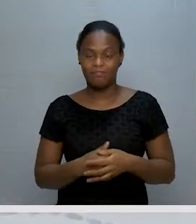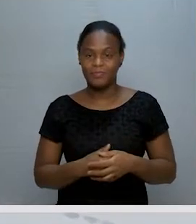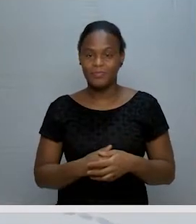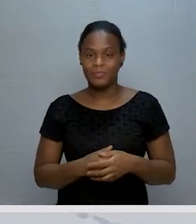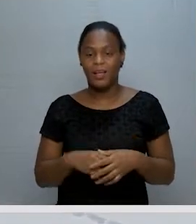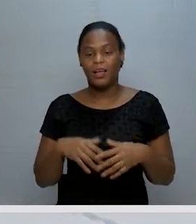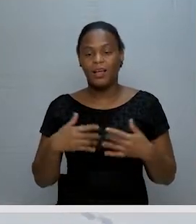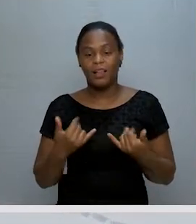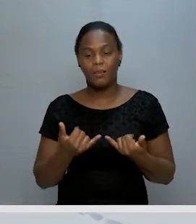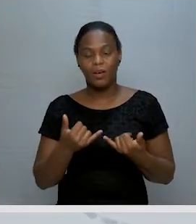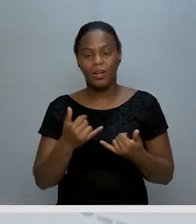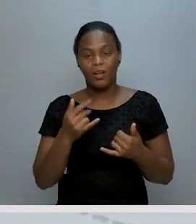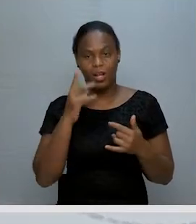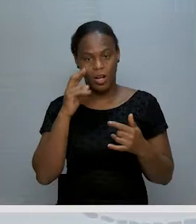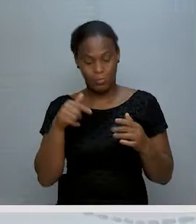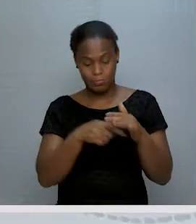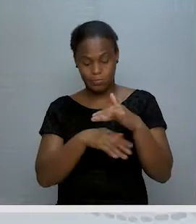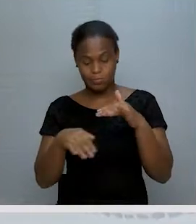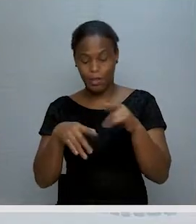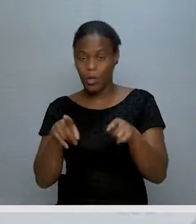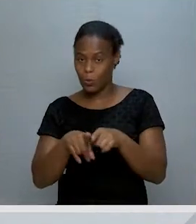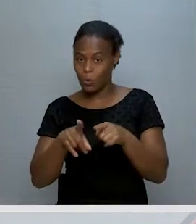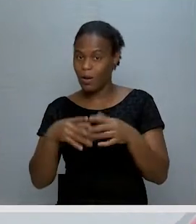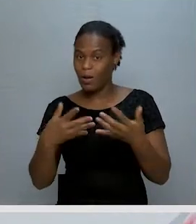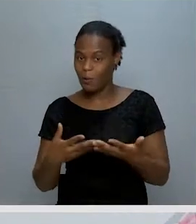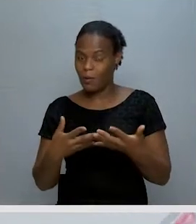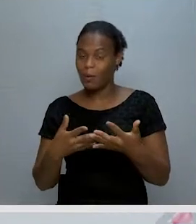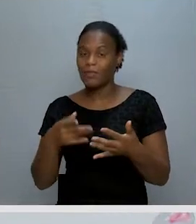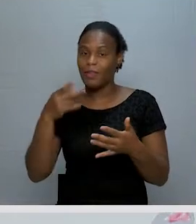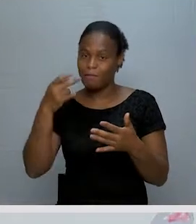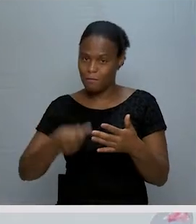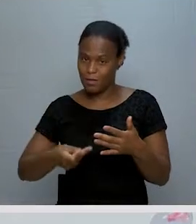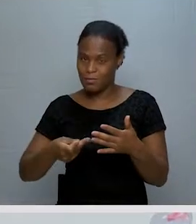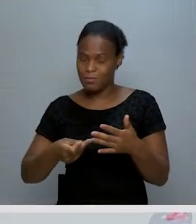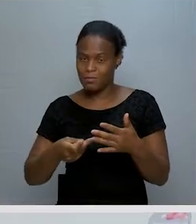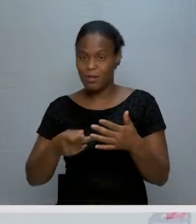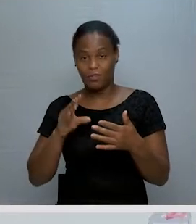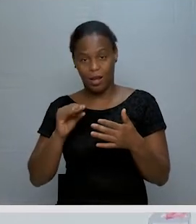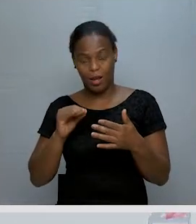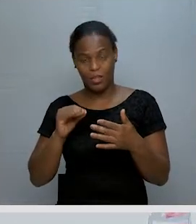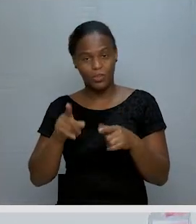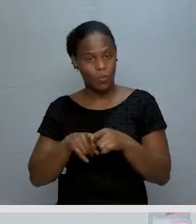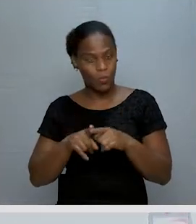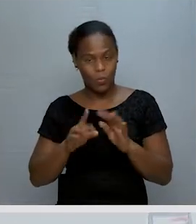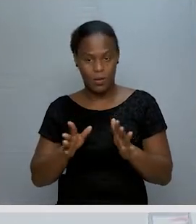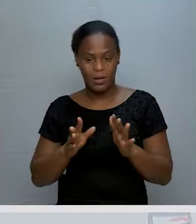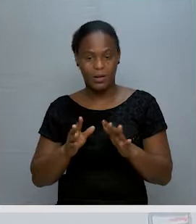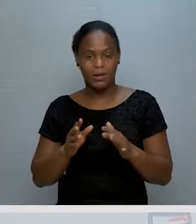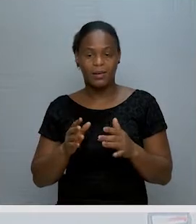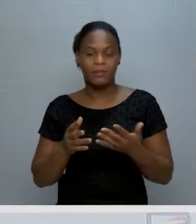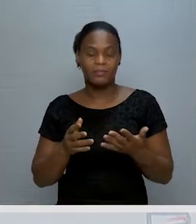como está. Os denominadores são iguais. Mantemos o denominador 10 como